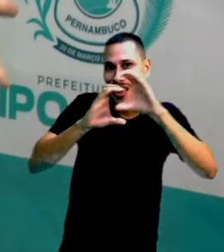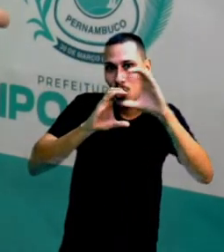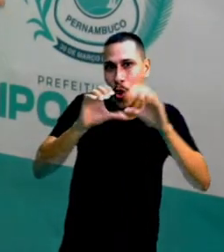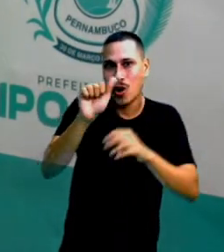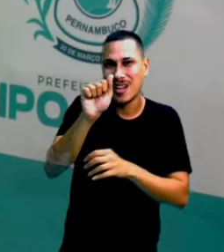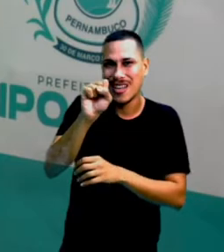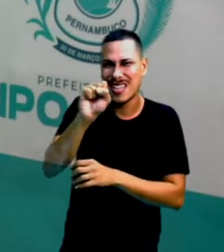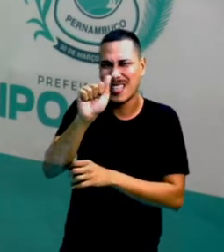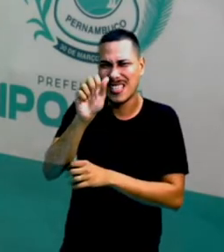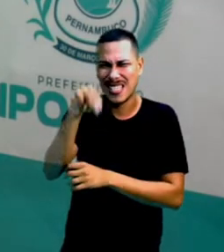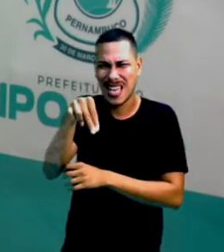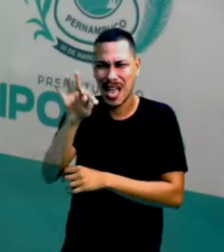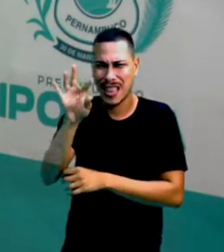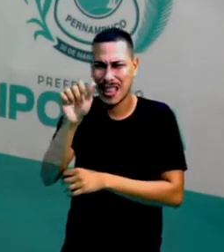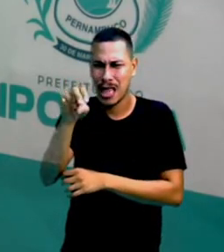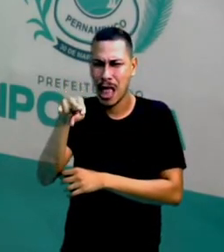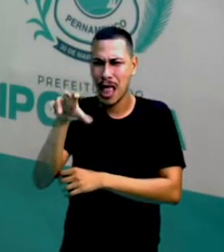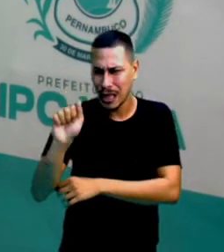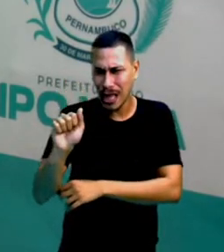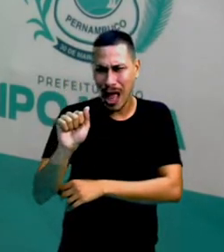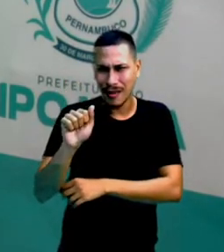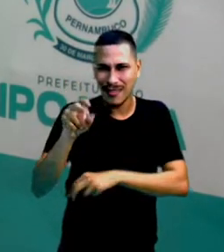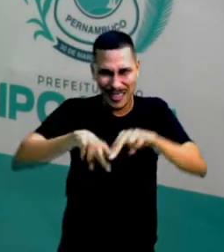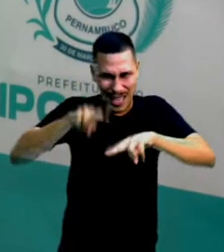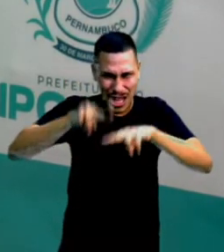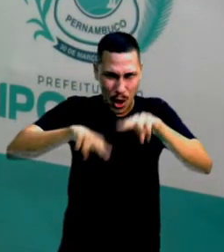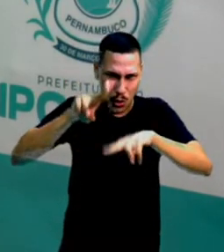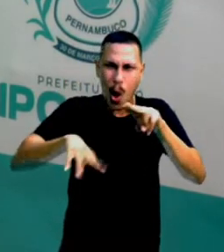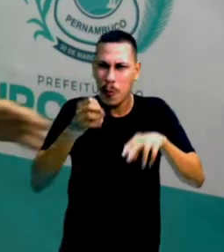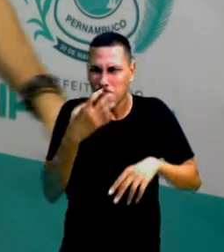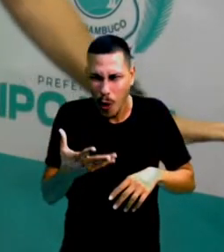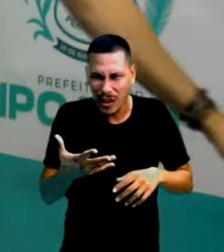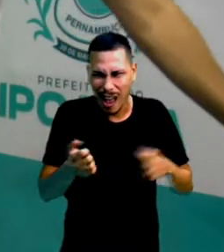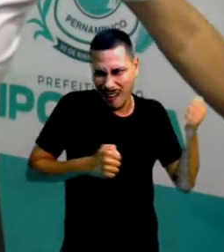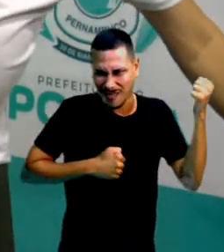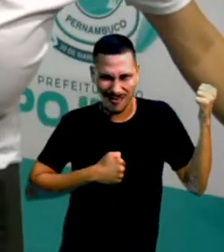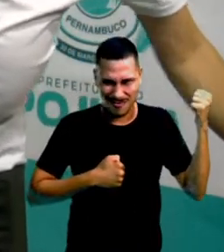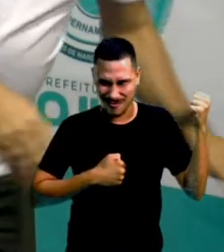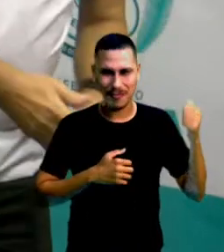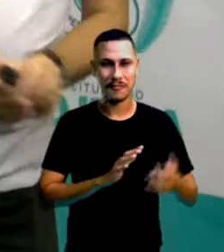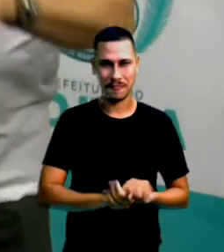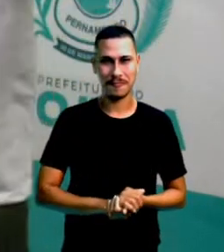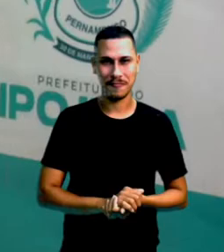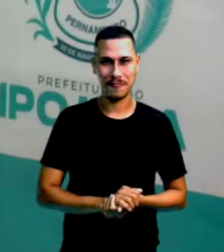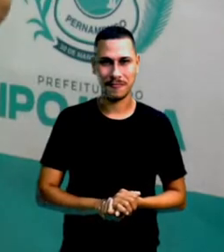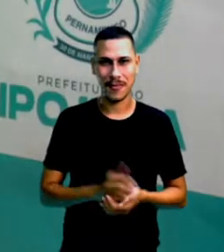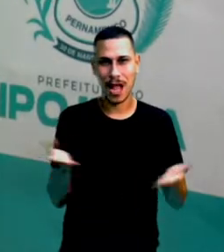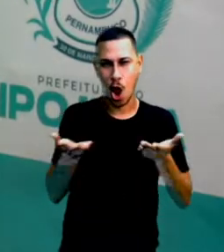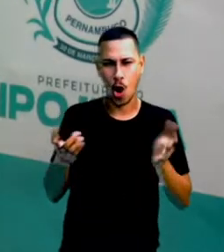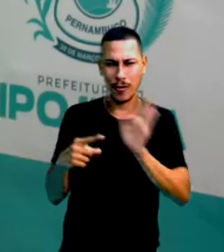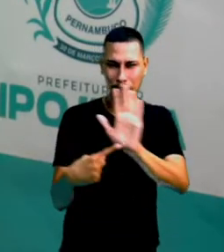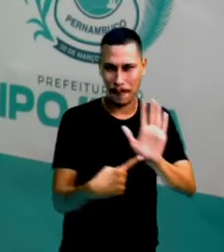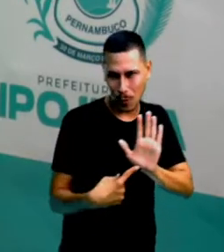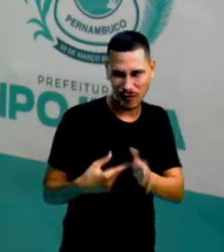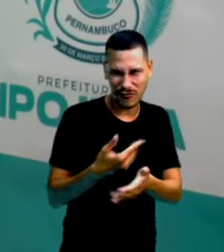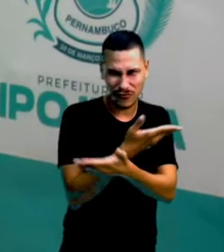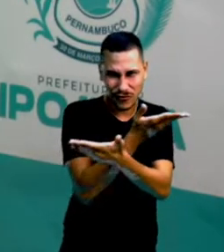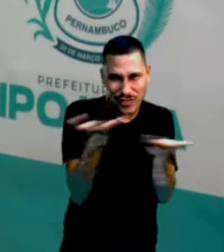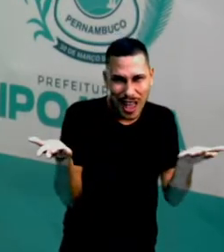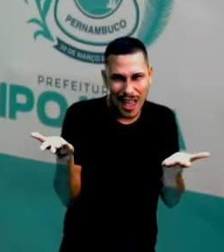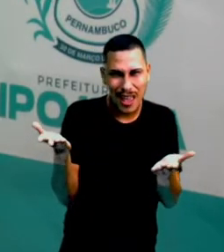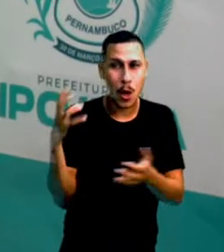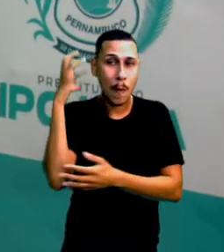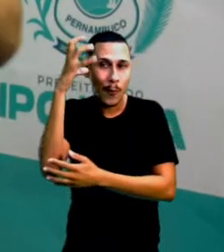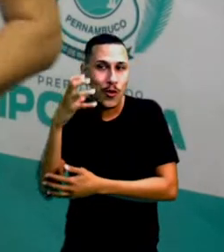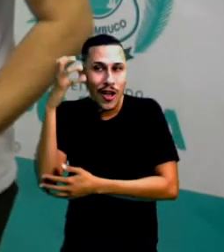o forrozinho gostoso São João todo mundo ali no rala bucho muito bom né Maravilha vou trazer outra música vocês